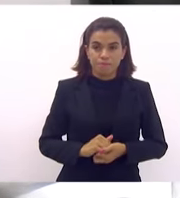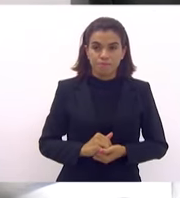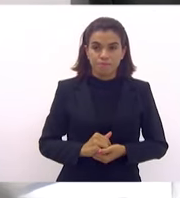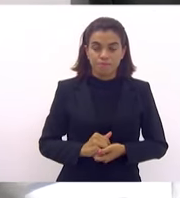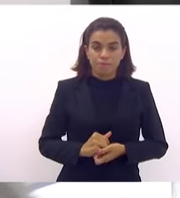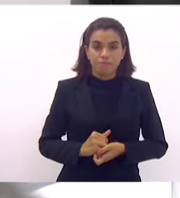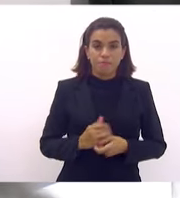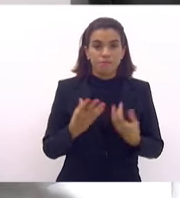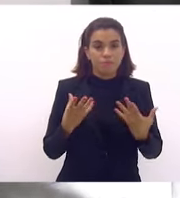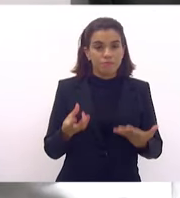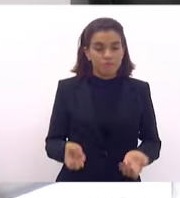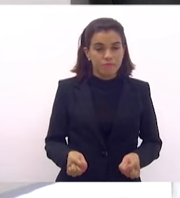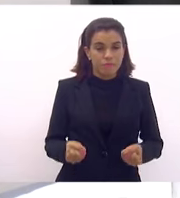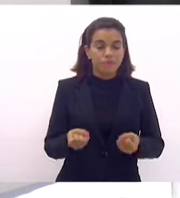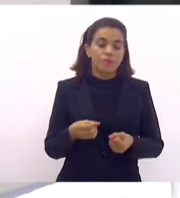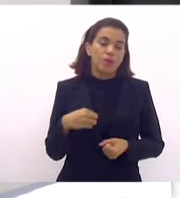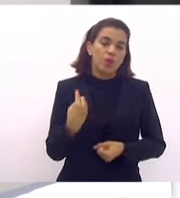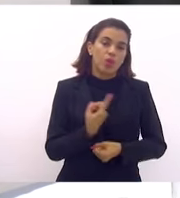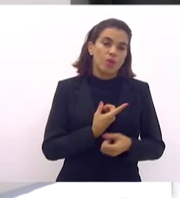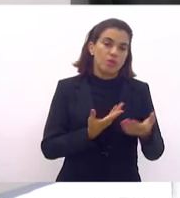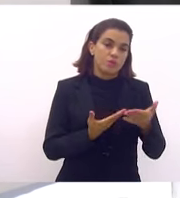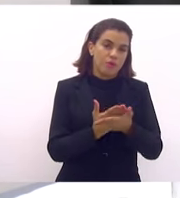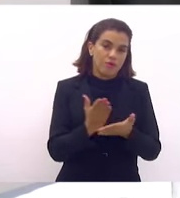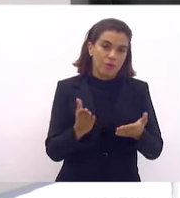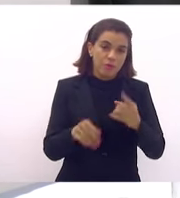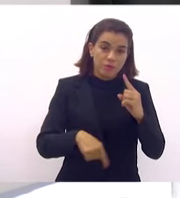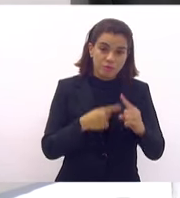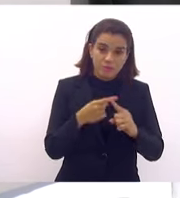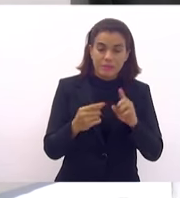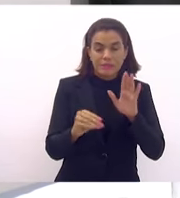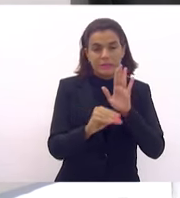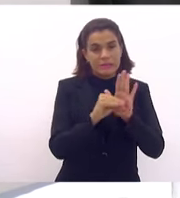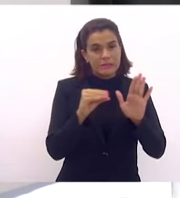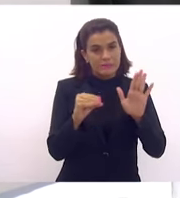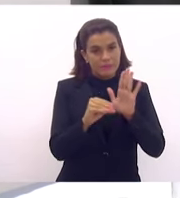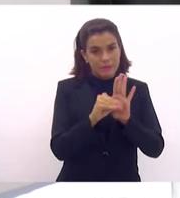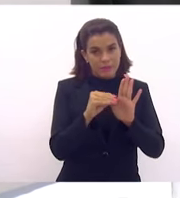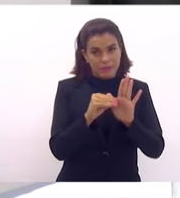aceitar dessa forma, a gente aprova com as emendas.